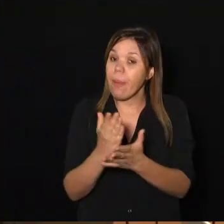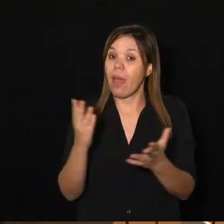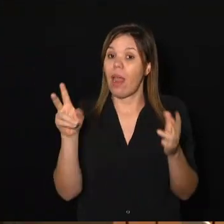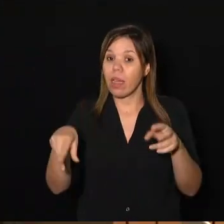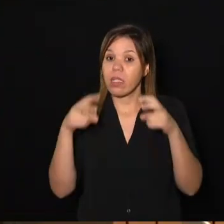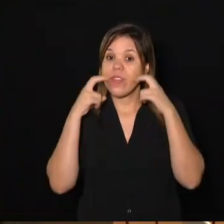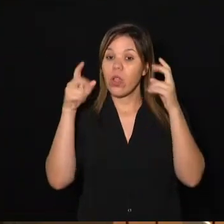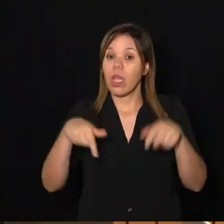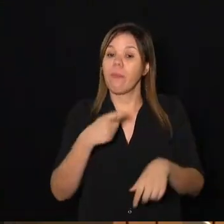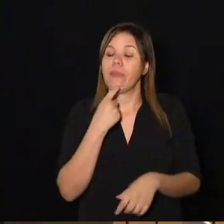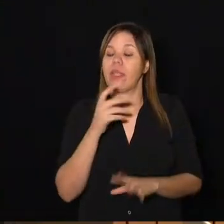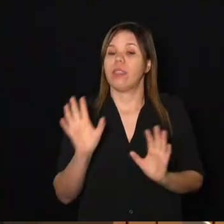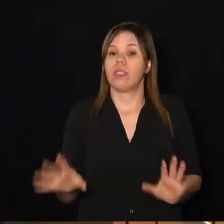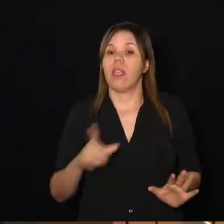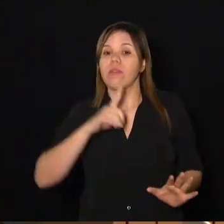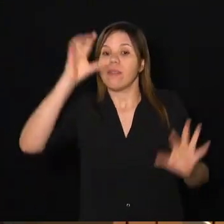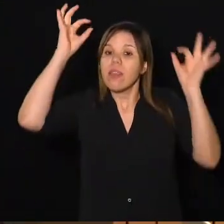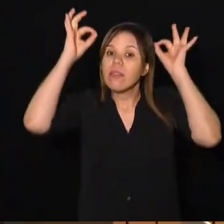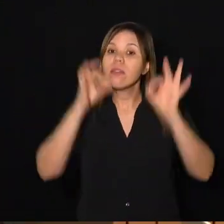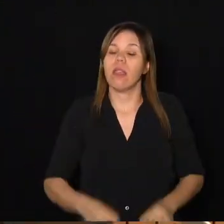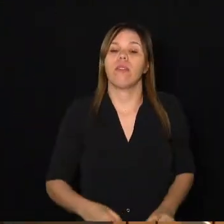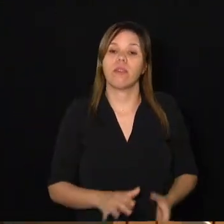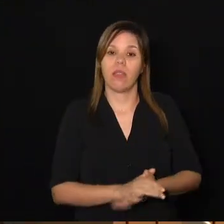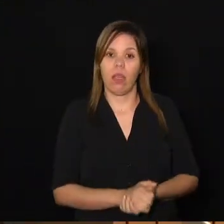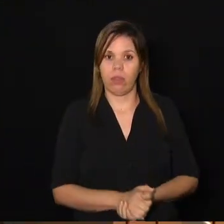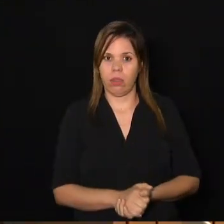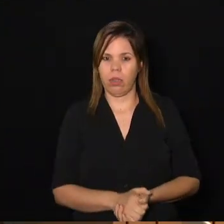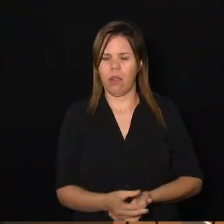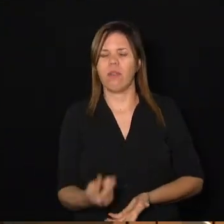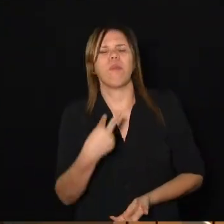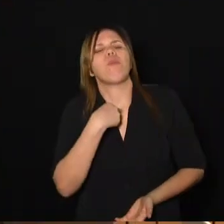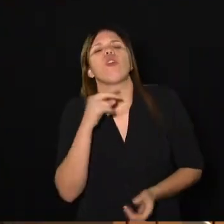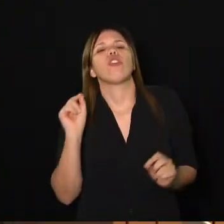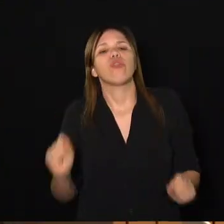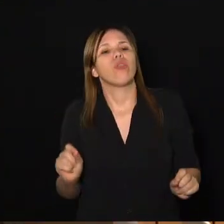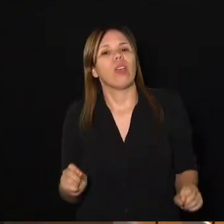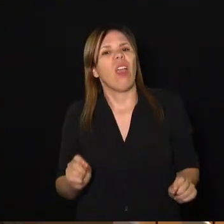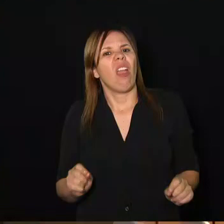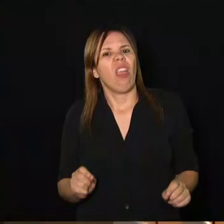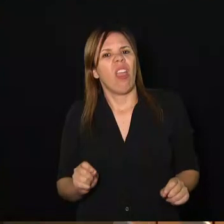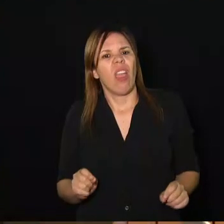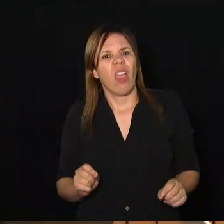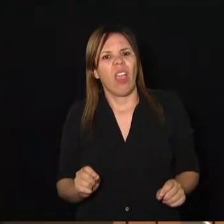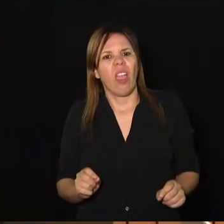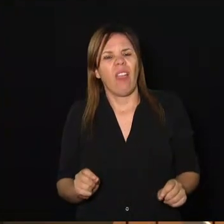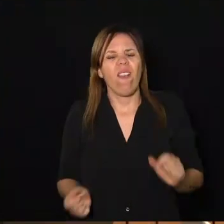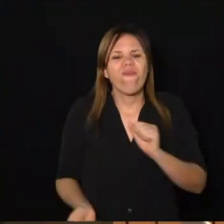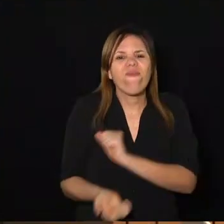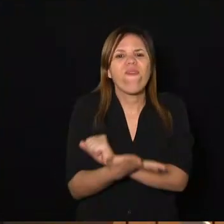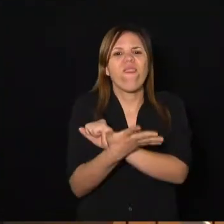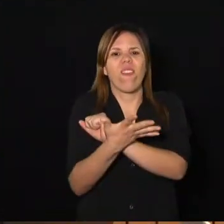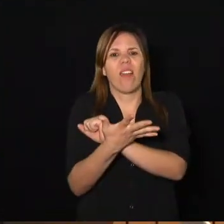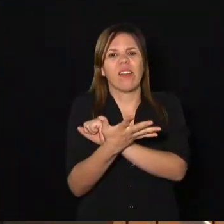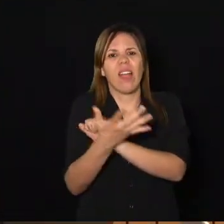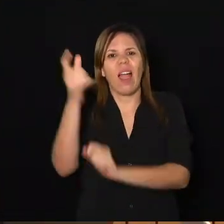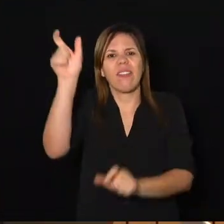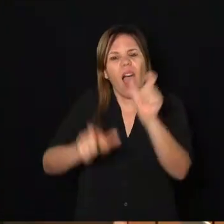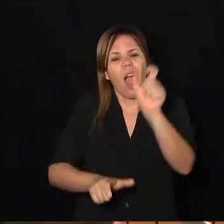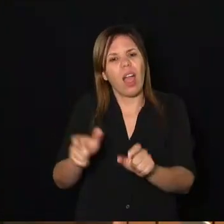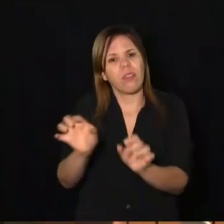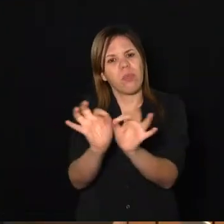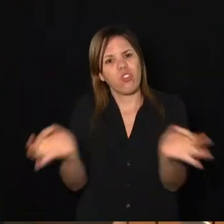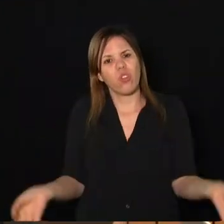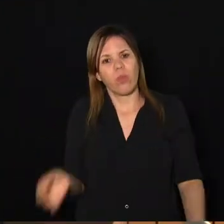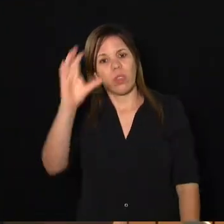certeza disso porque não se pode mais as pessoas são enganadas são enganadas porque